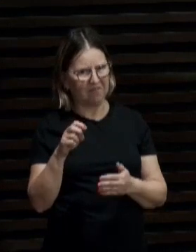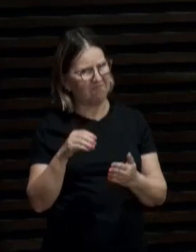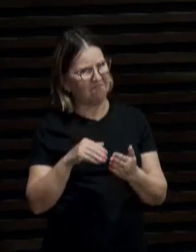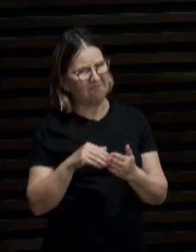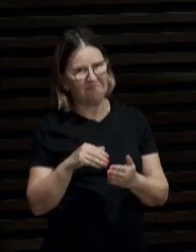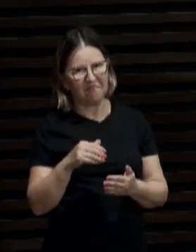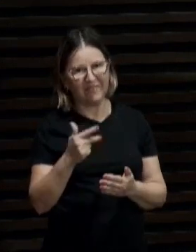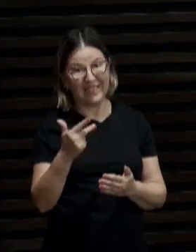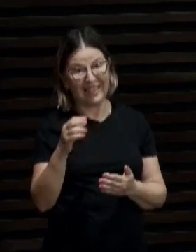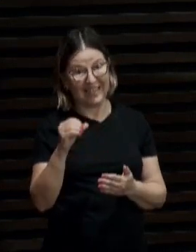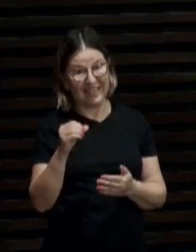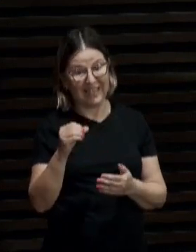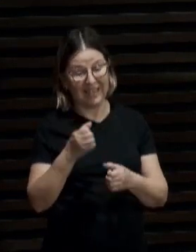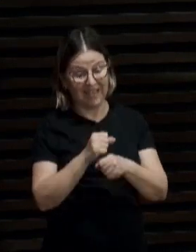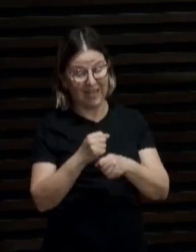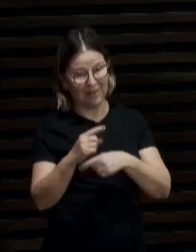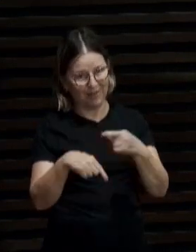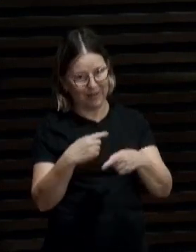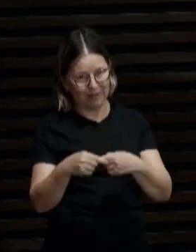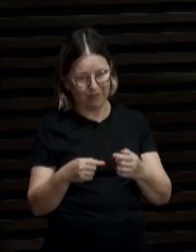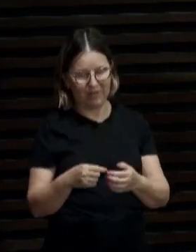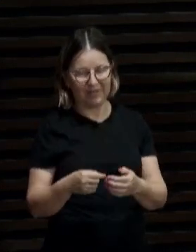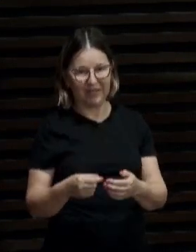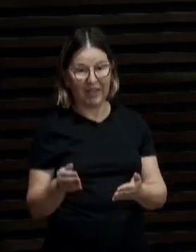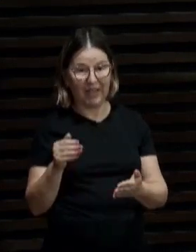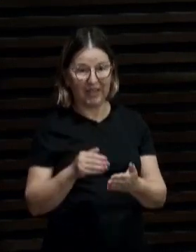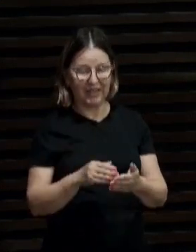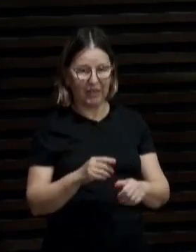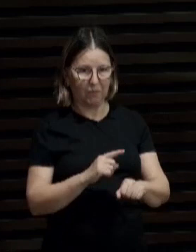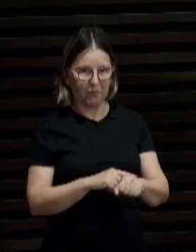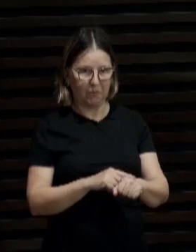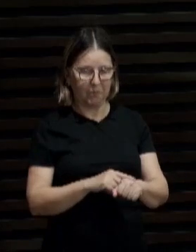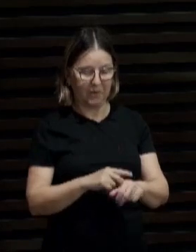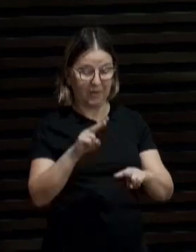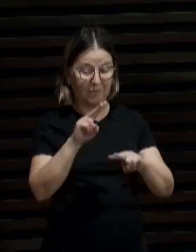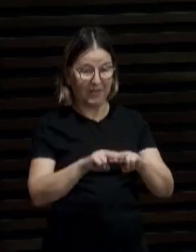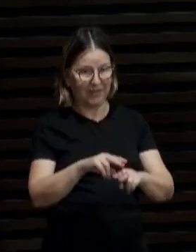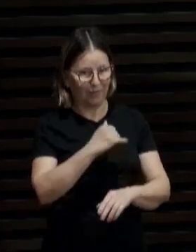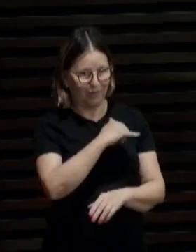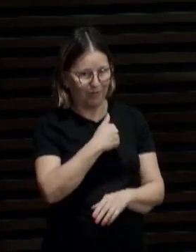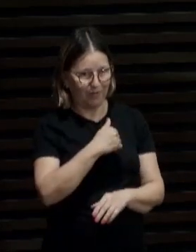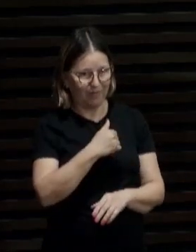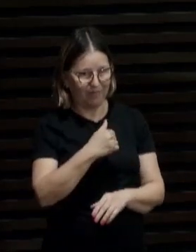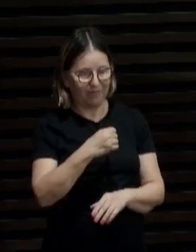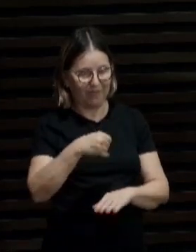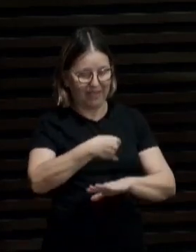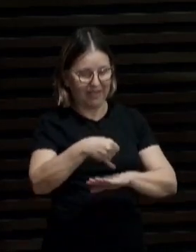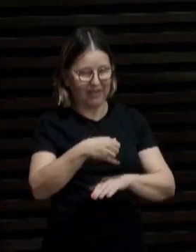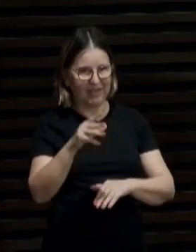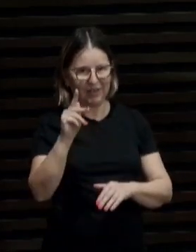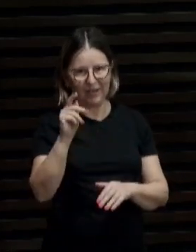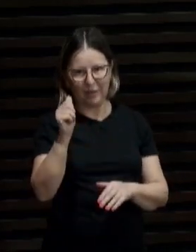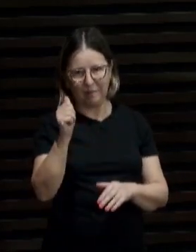momento, até o período então da prisão de João em Patmos. Meus irmãos, a